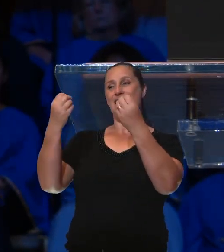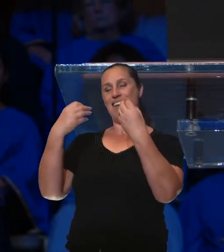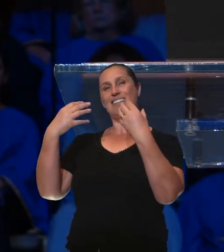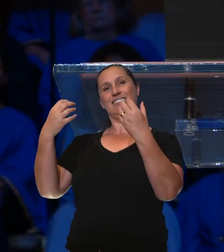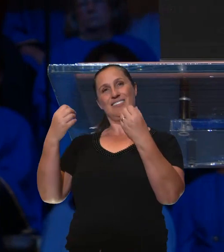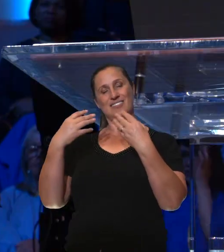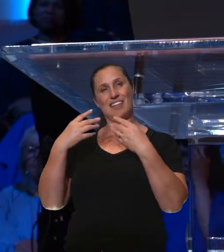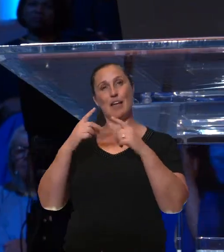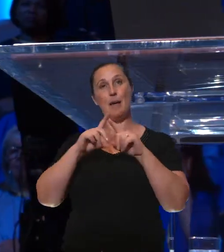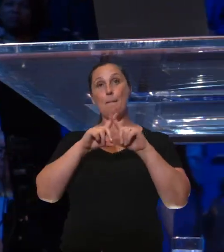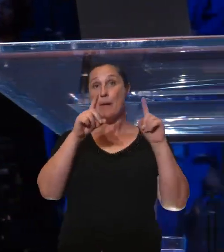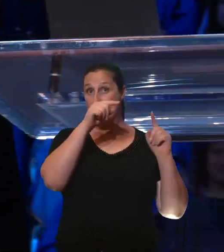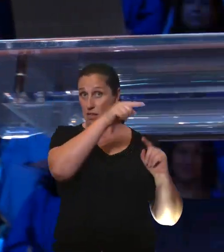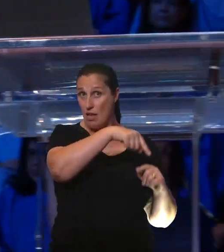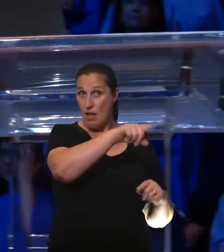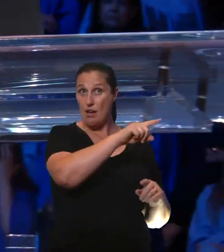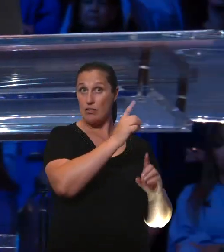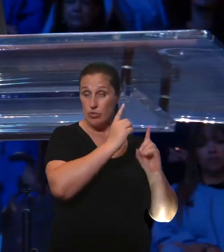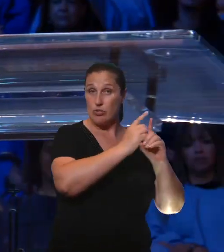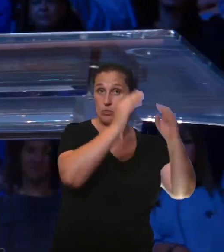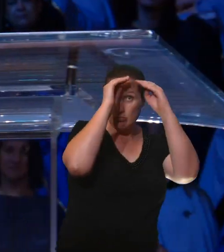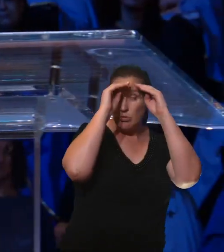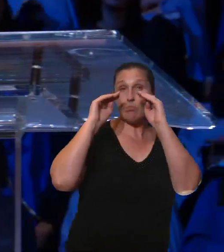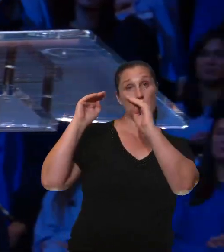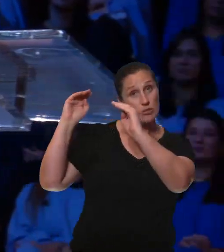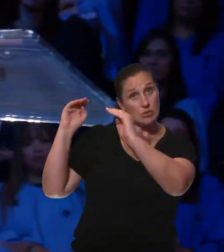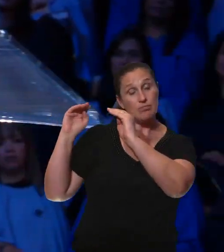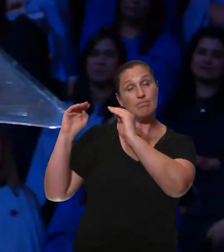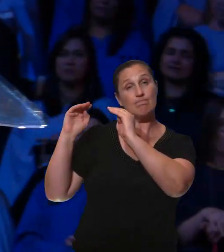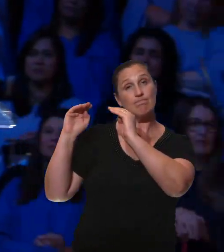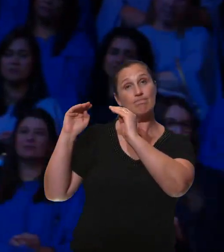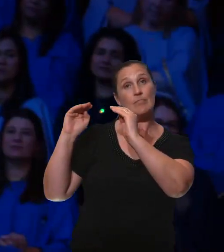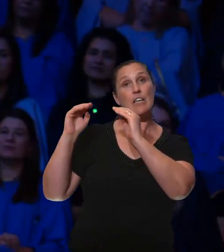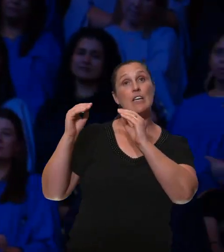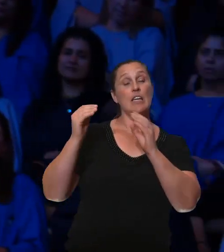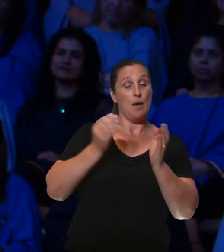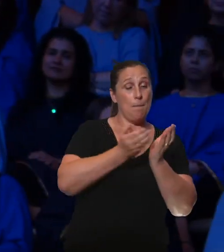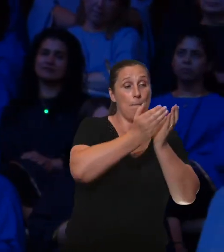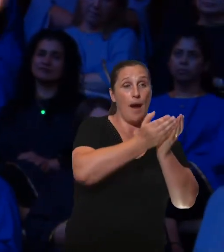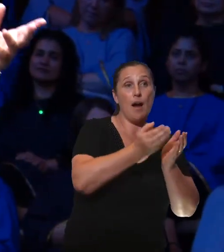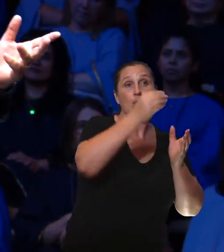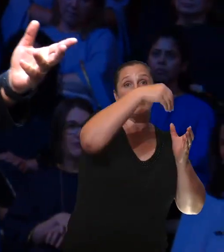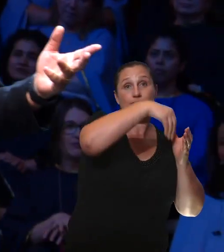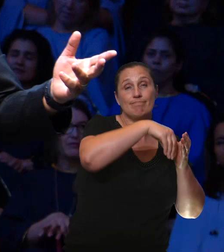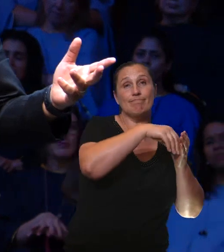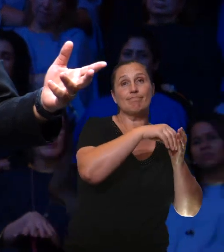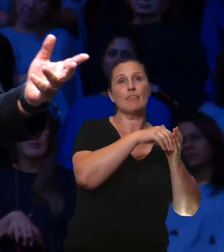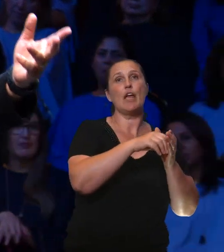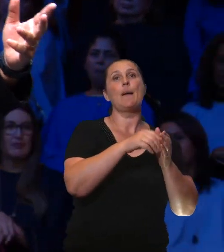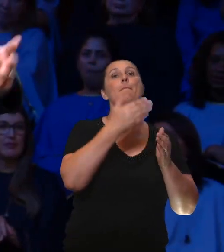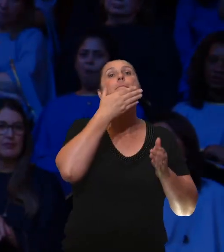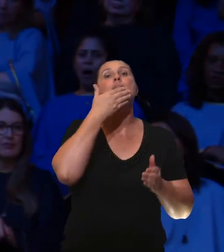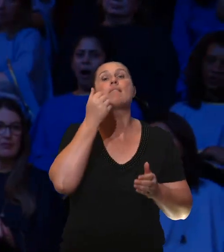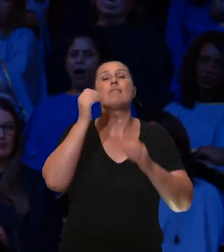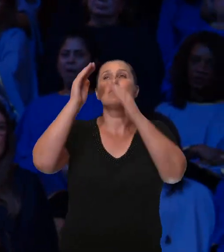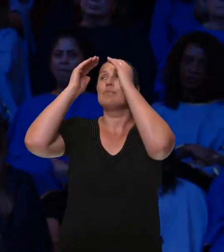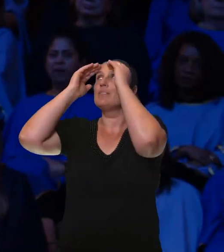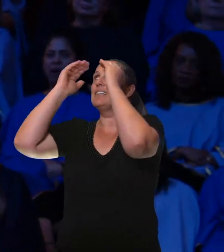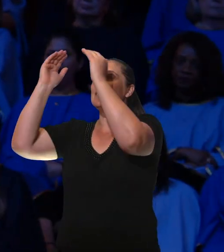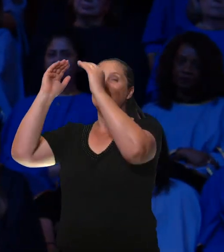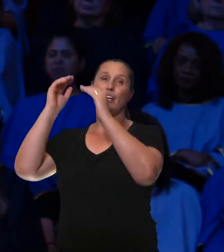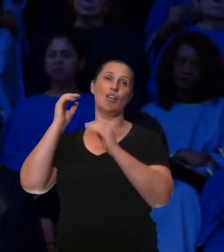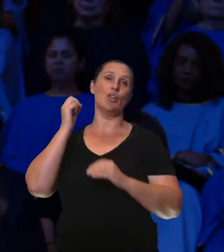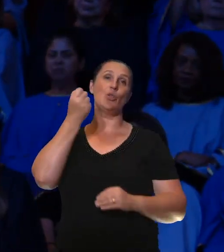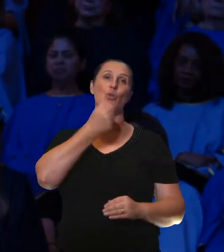Mas eles eram discípulos, obedientes, entraram no barco. Porque melhor é obedecer do que